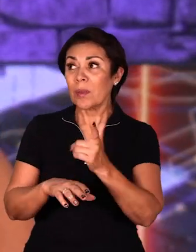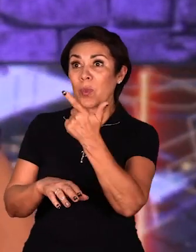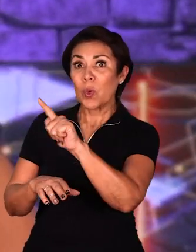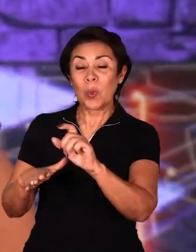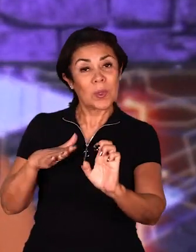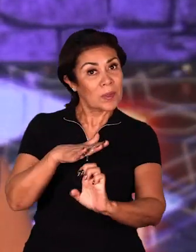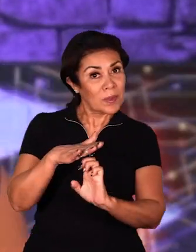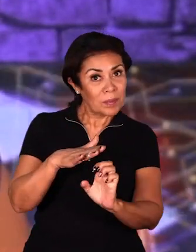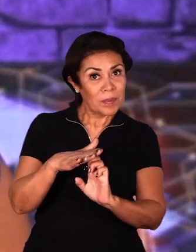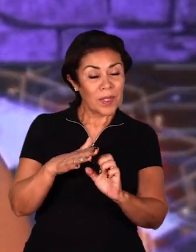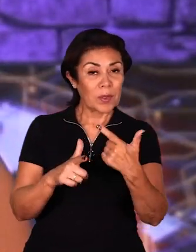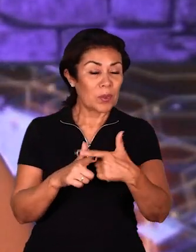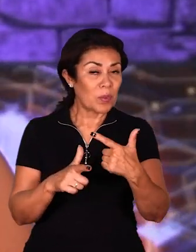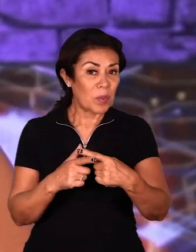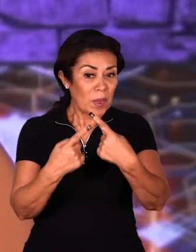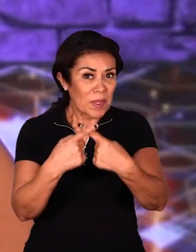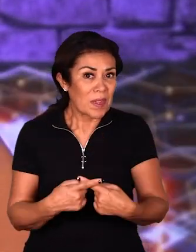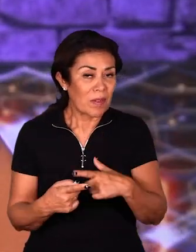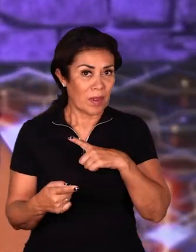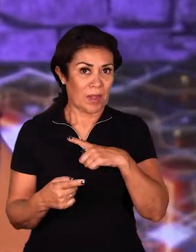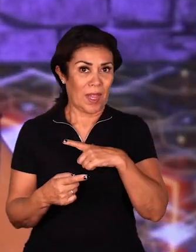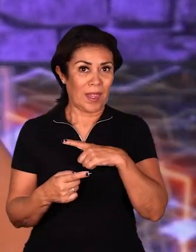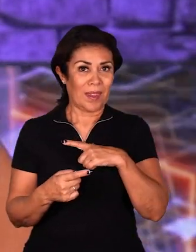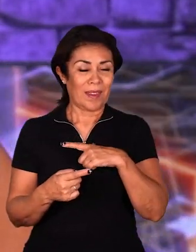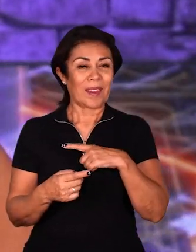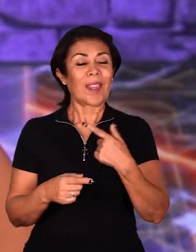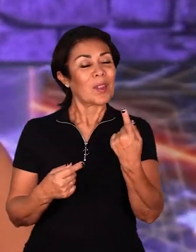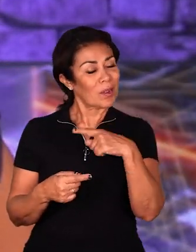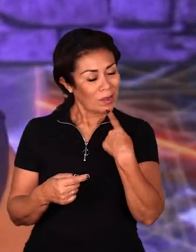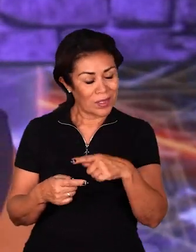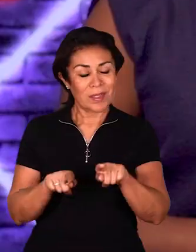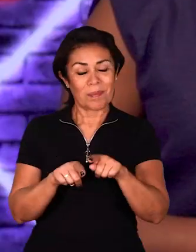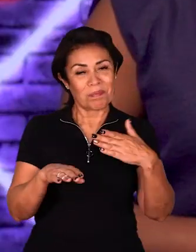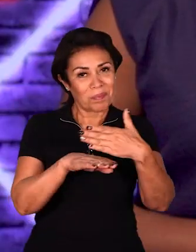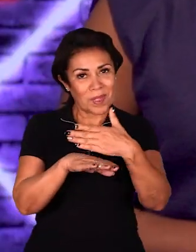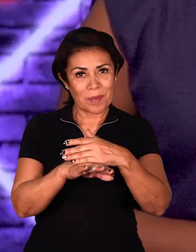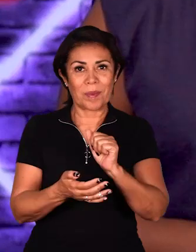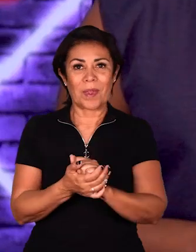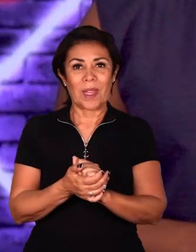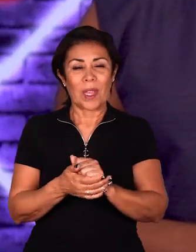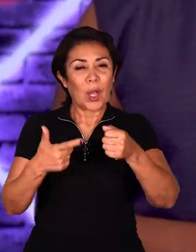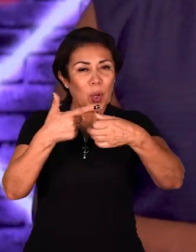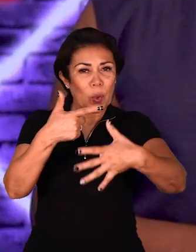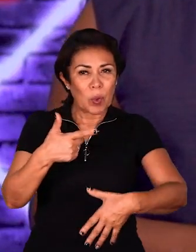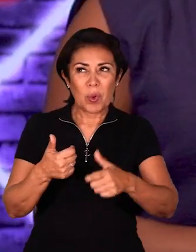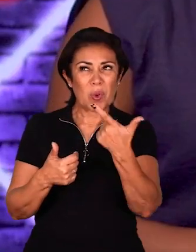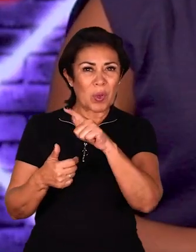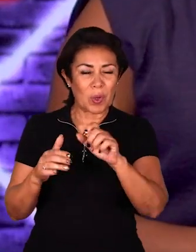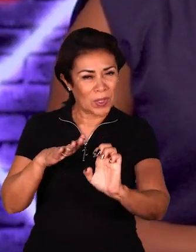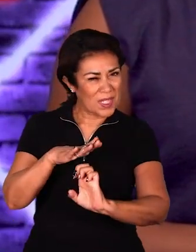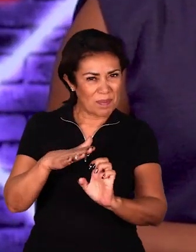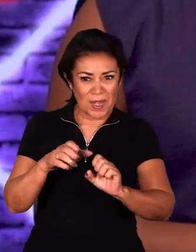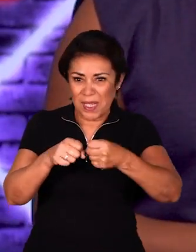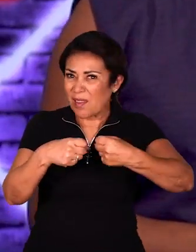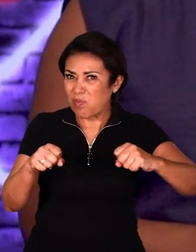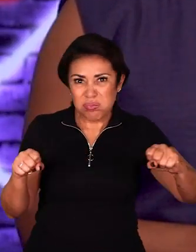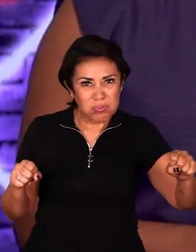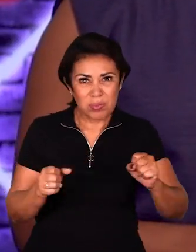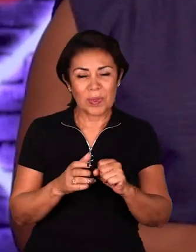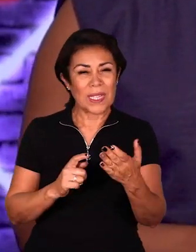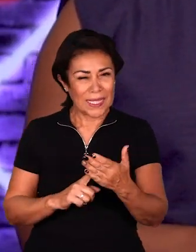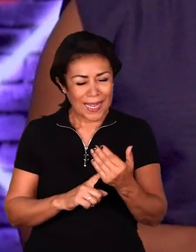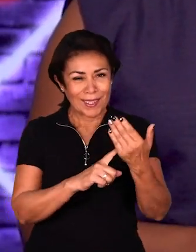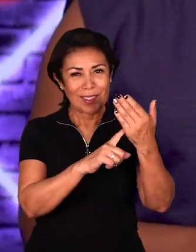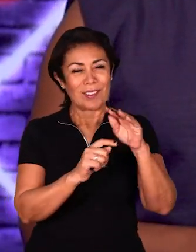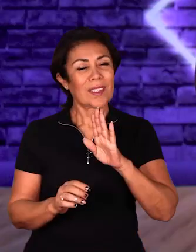nós, programadores, muitas vezes nós ajudamos também empresas resolvendo desafios, participando de competições que elas promovem. Grandes empresas como Google,